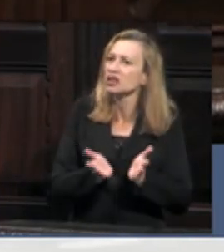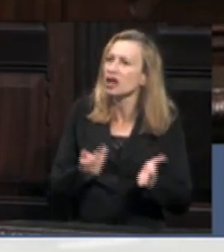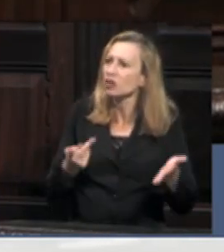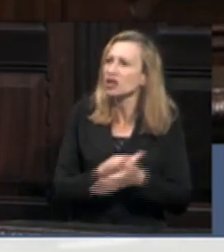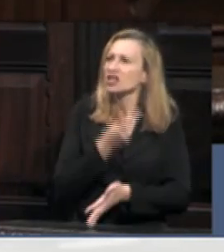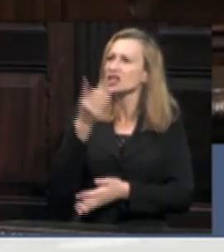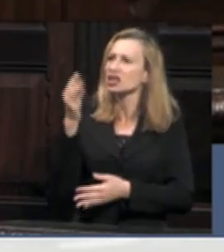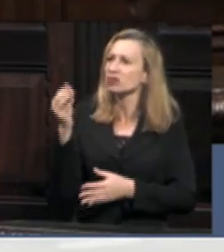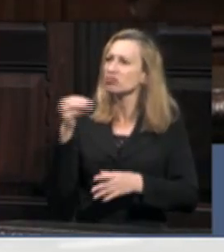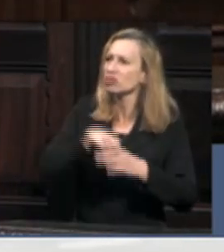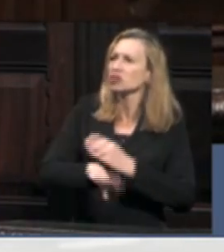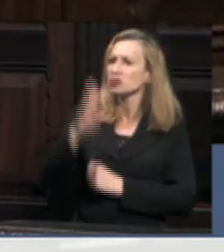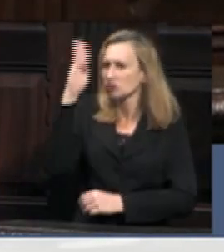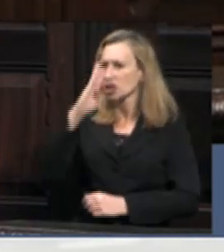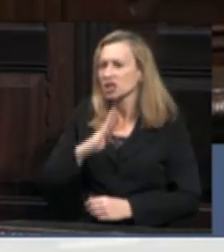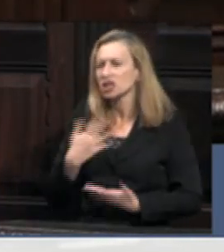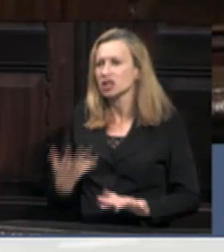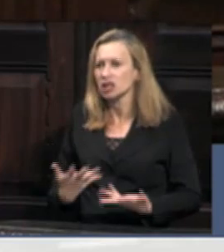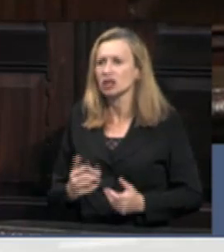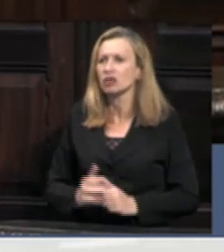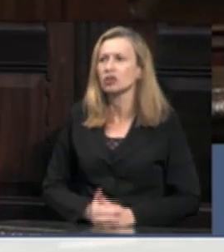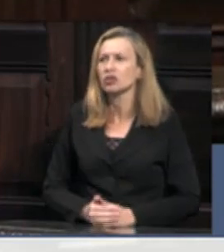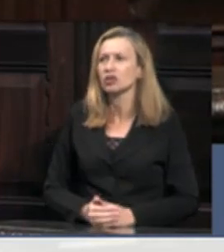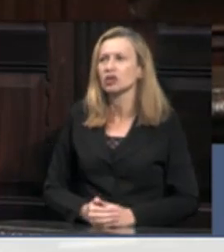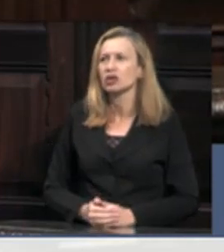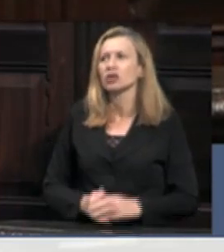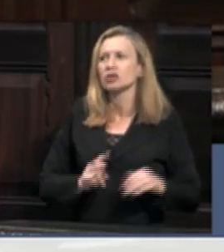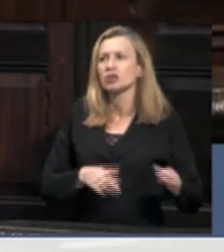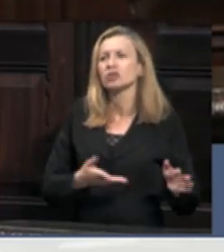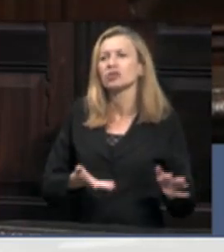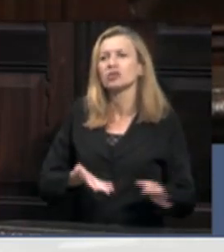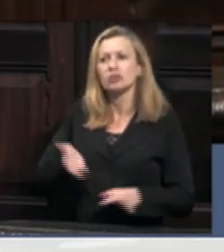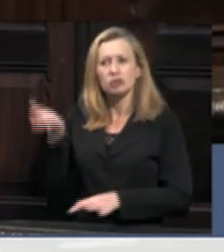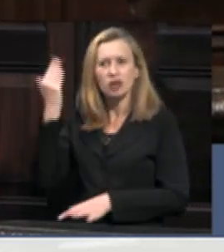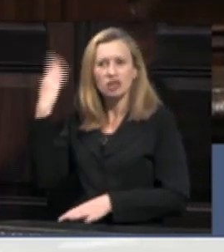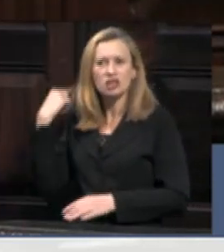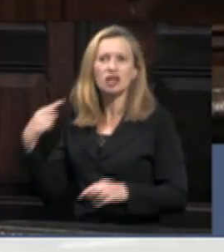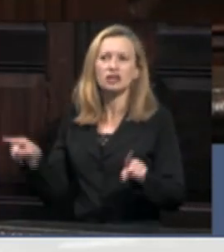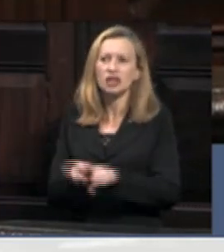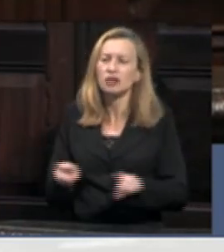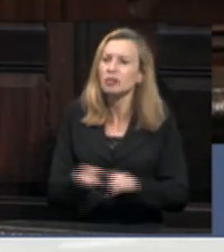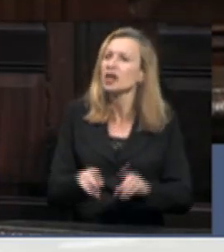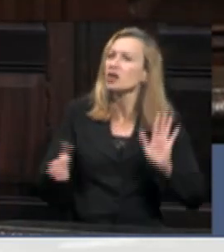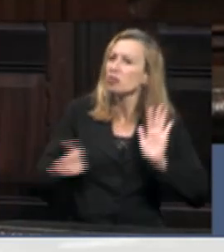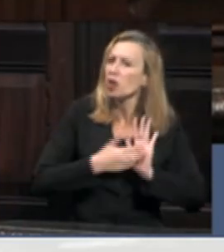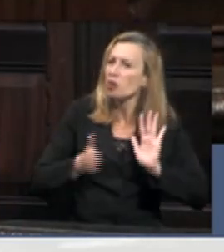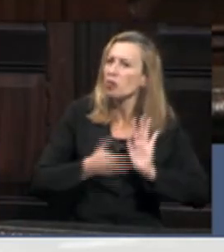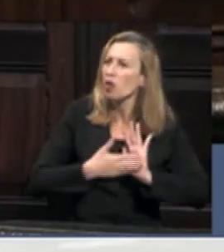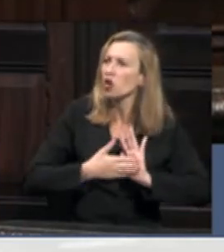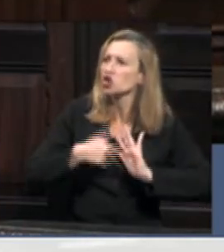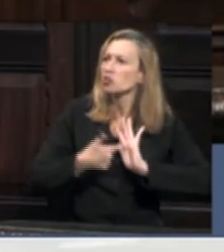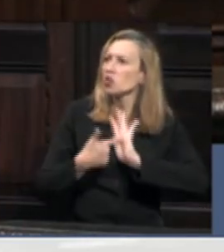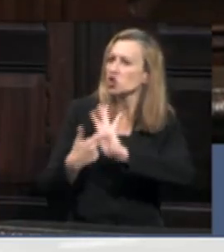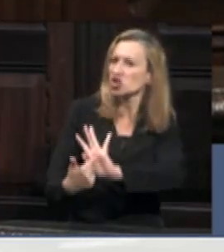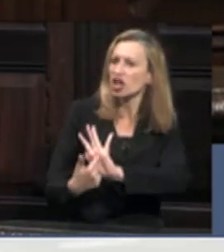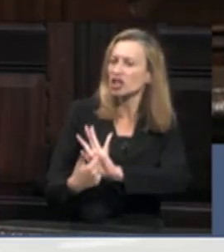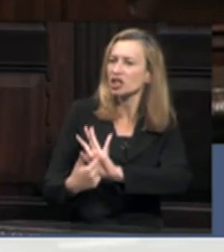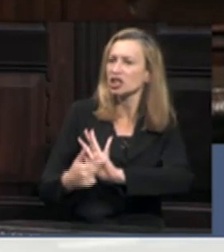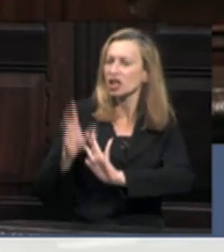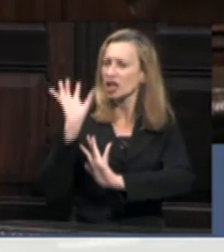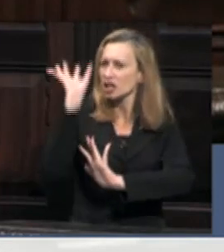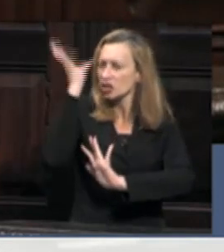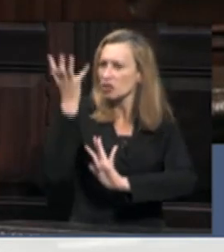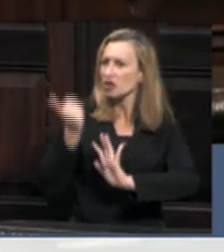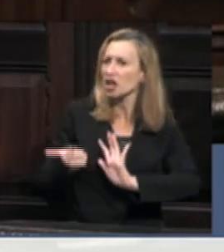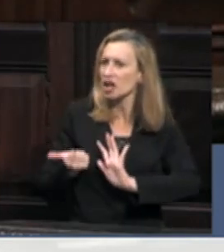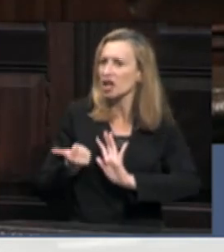estado, e naquela época que foi instalada aqui, foi proposta como se fosse a panaceia que nos tiraria